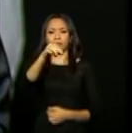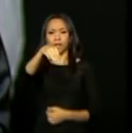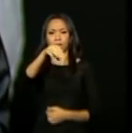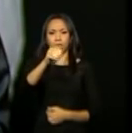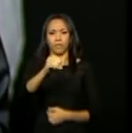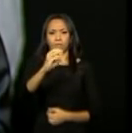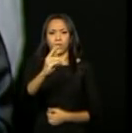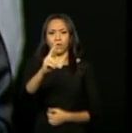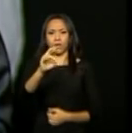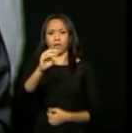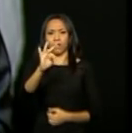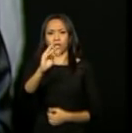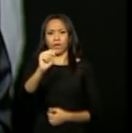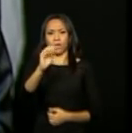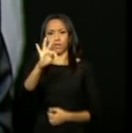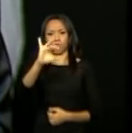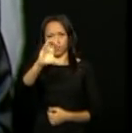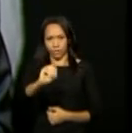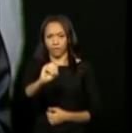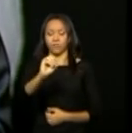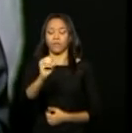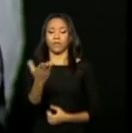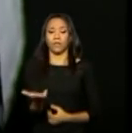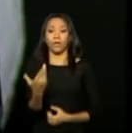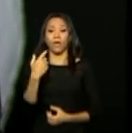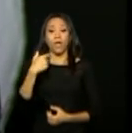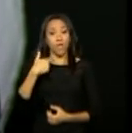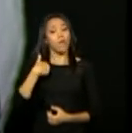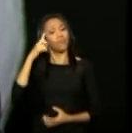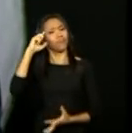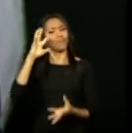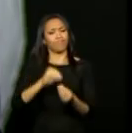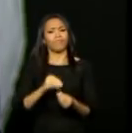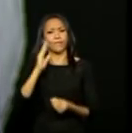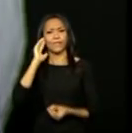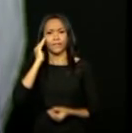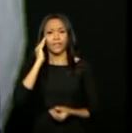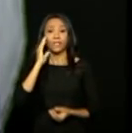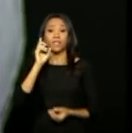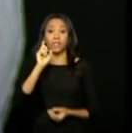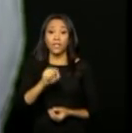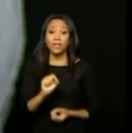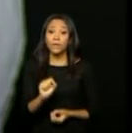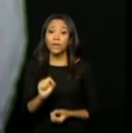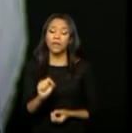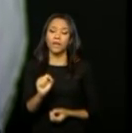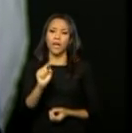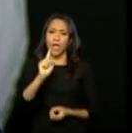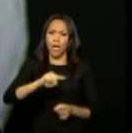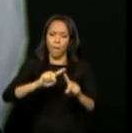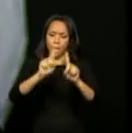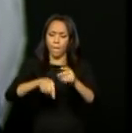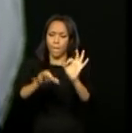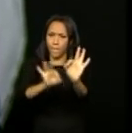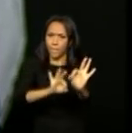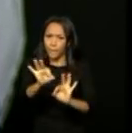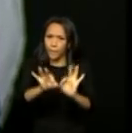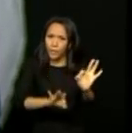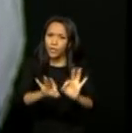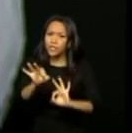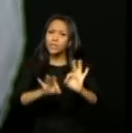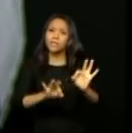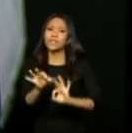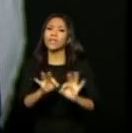Reassumo revigorado, convencido de que foi o fôlego e a resistência de um projeto coletivo que